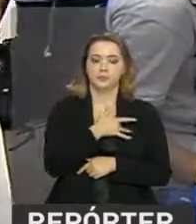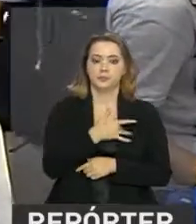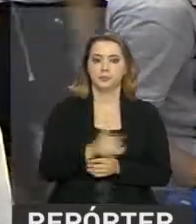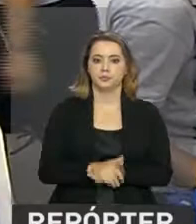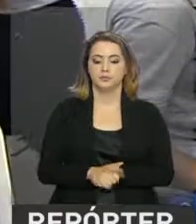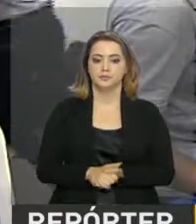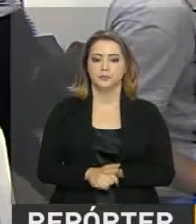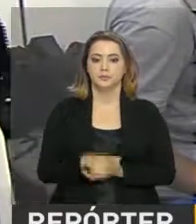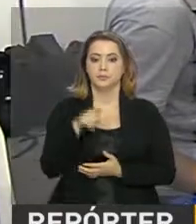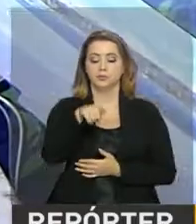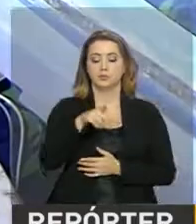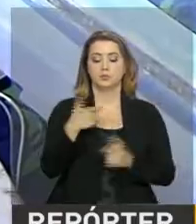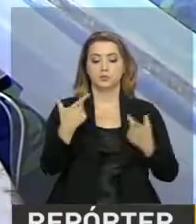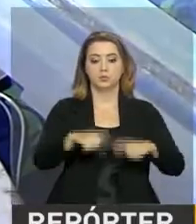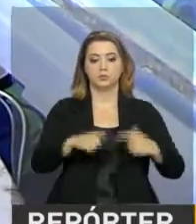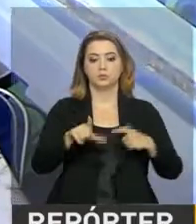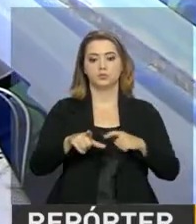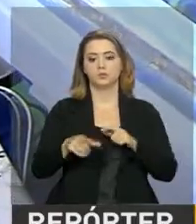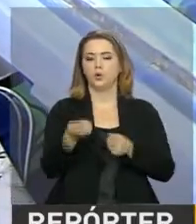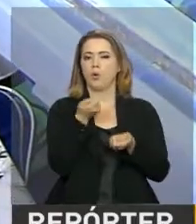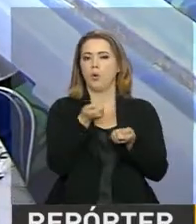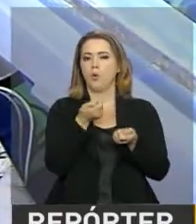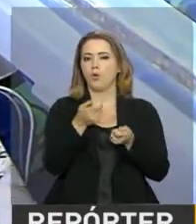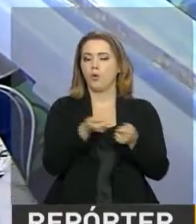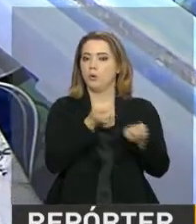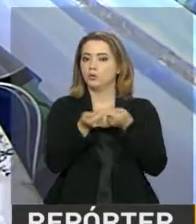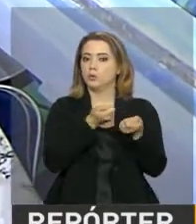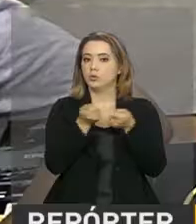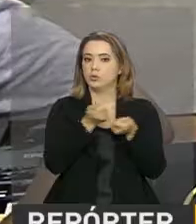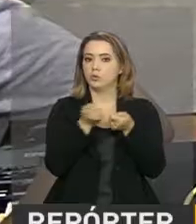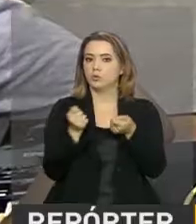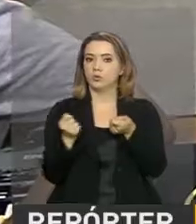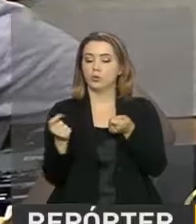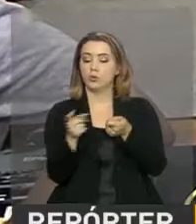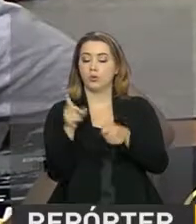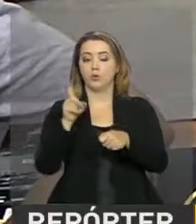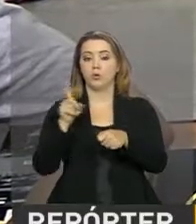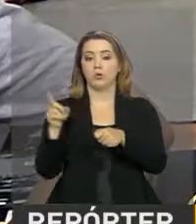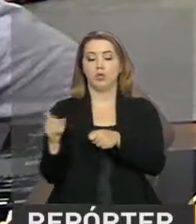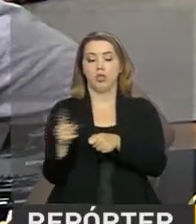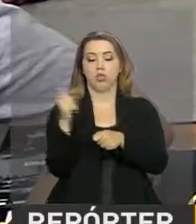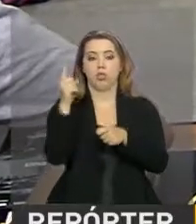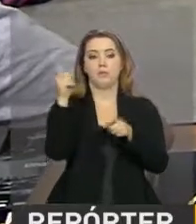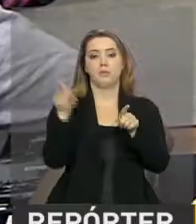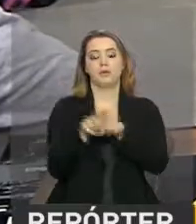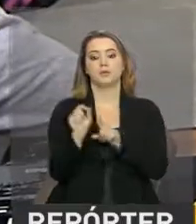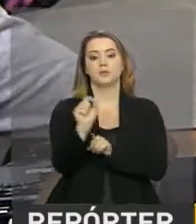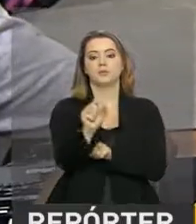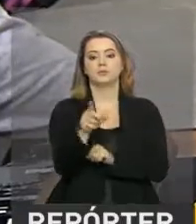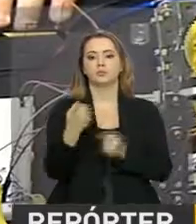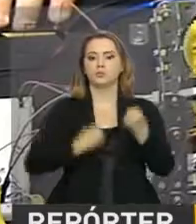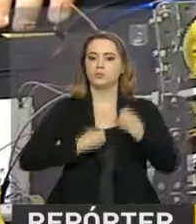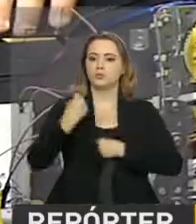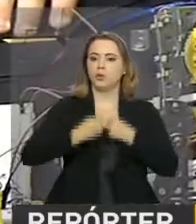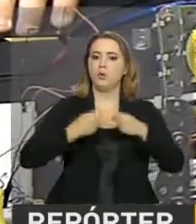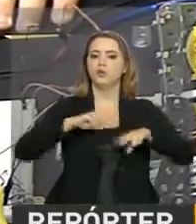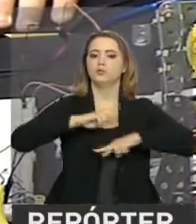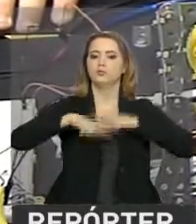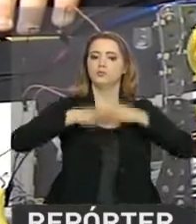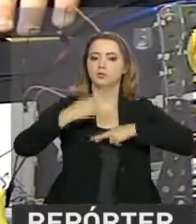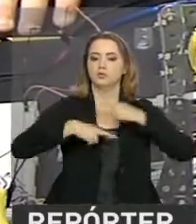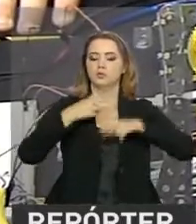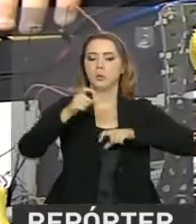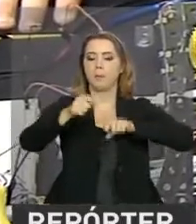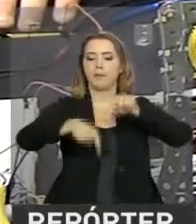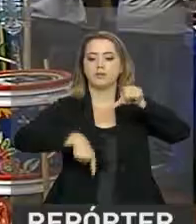Uma estufa inteligente que regula a temperatura dos alimentos. Um carro feito de material reciclável que é usado para